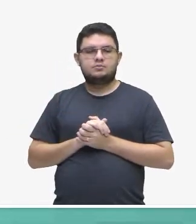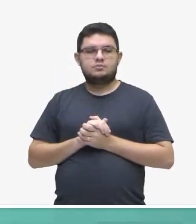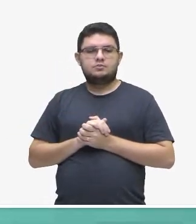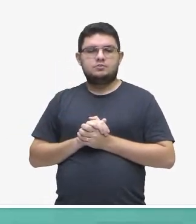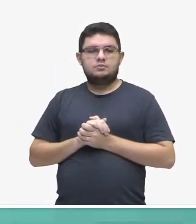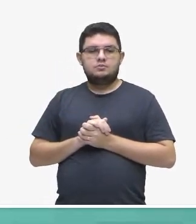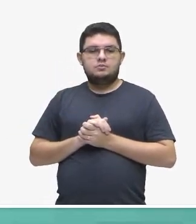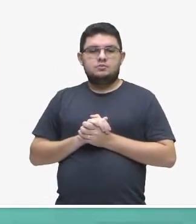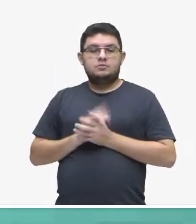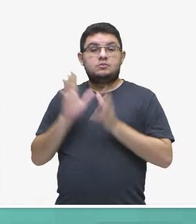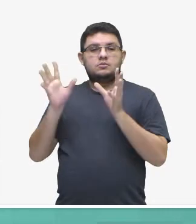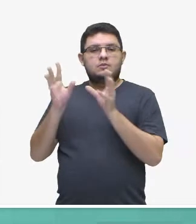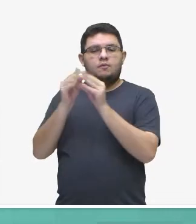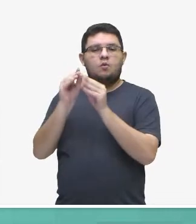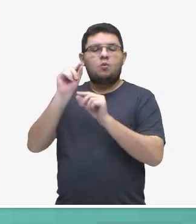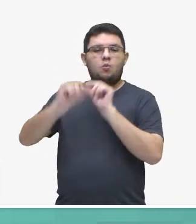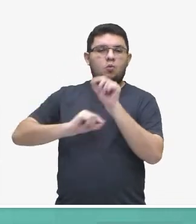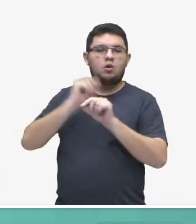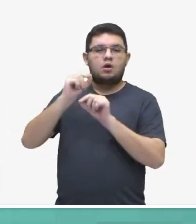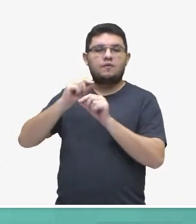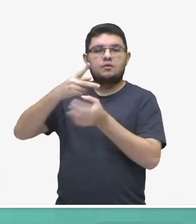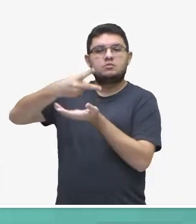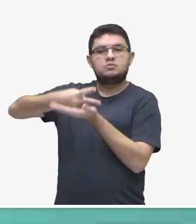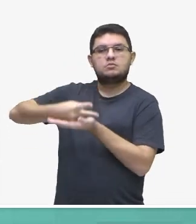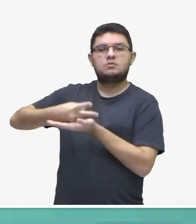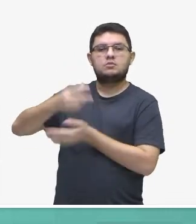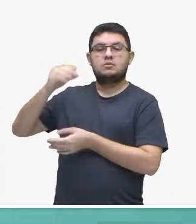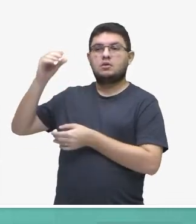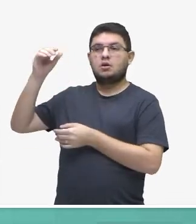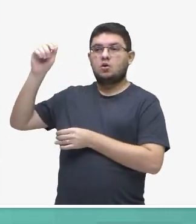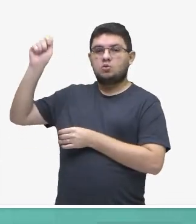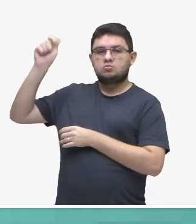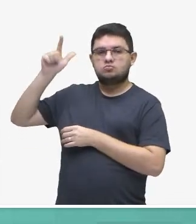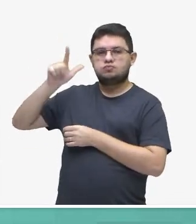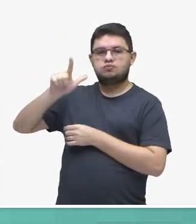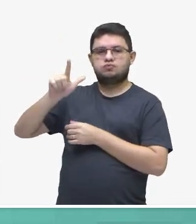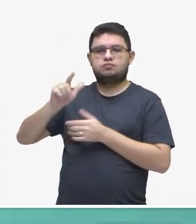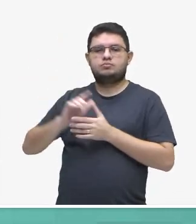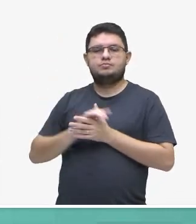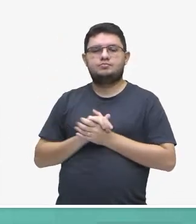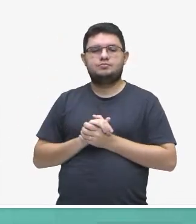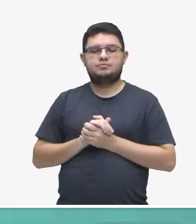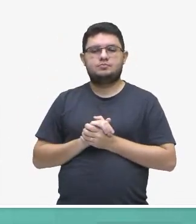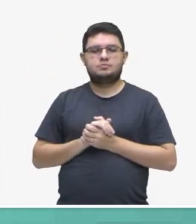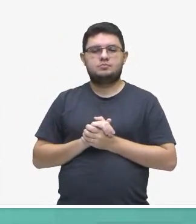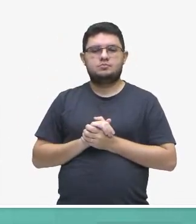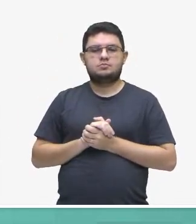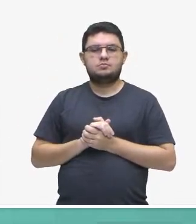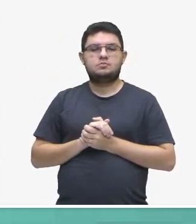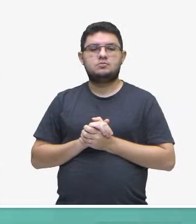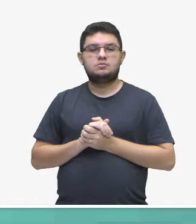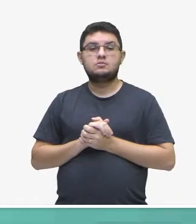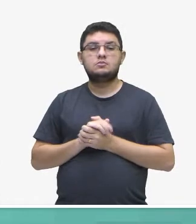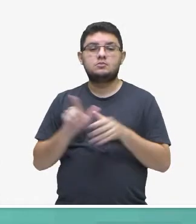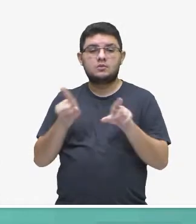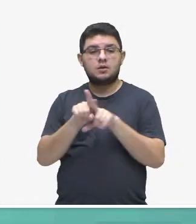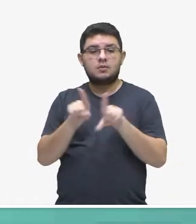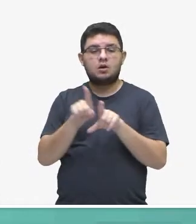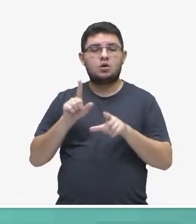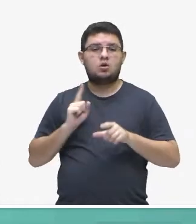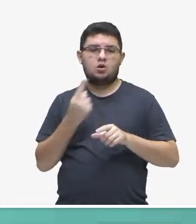dizer banho de sol, né? Take a 15 minutes sunbath. Também tenho que ter cuidado quando eu